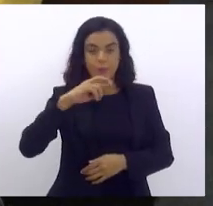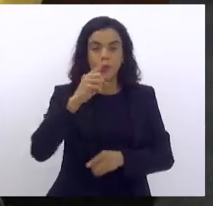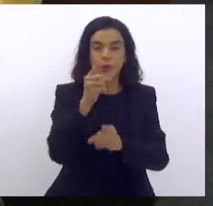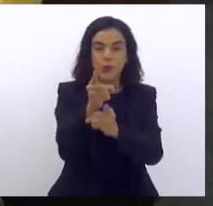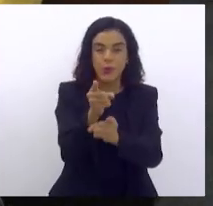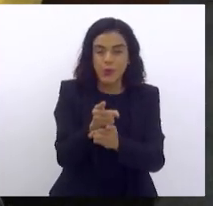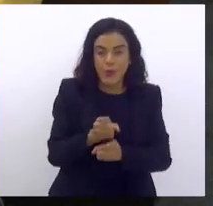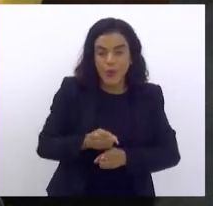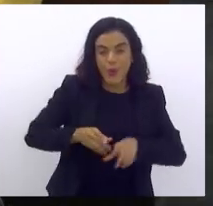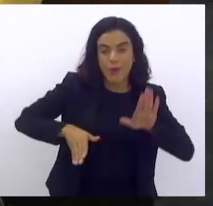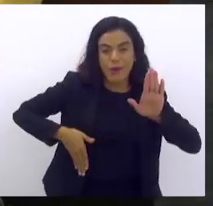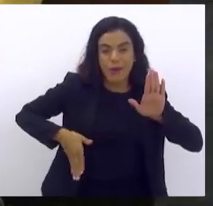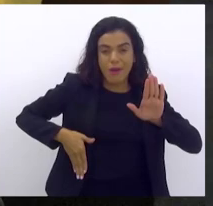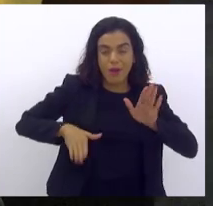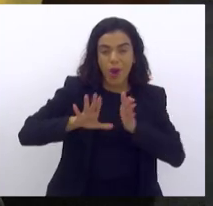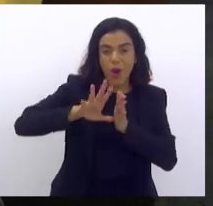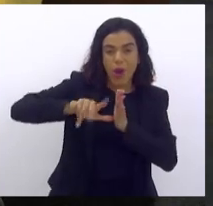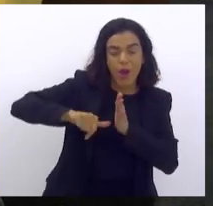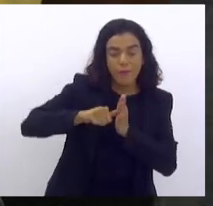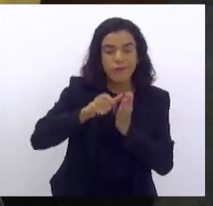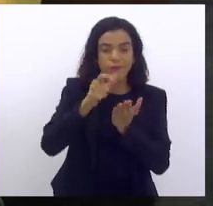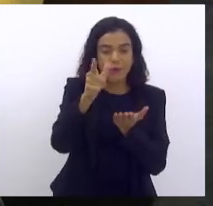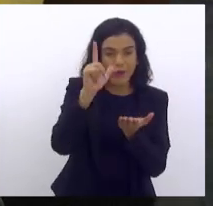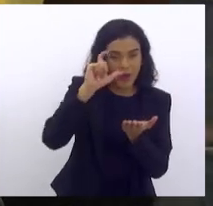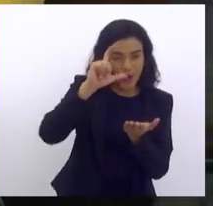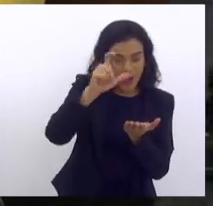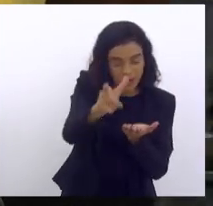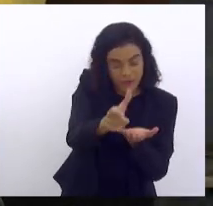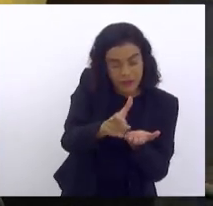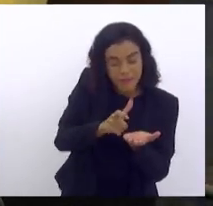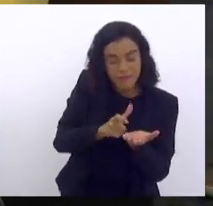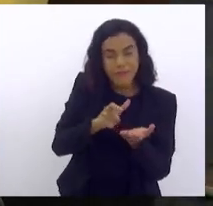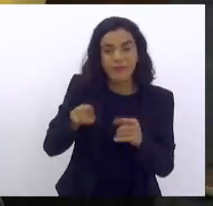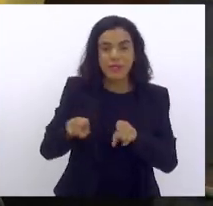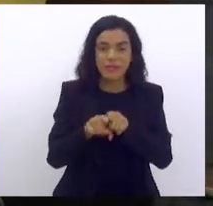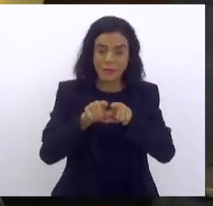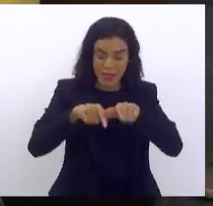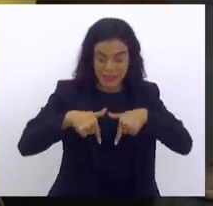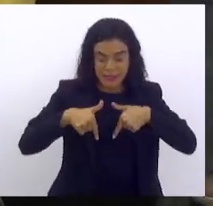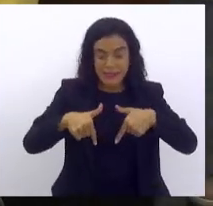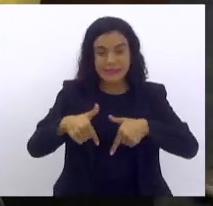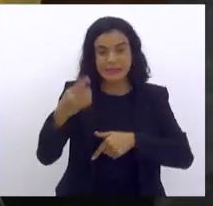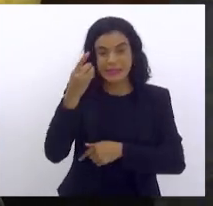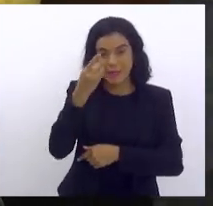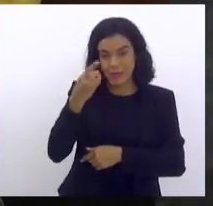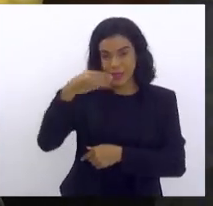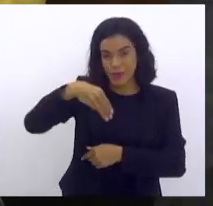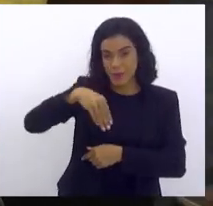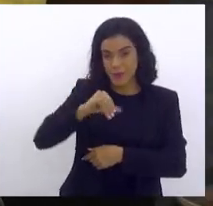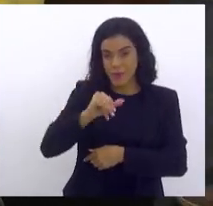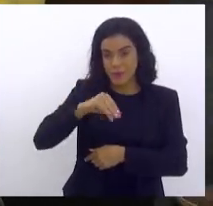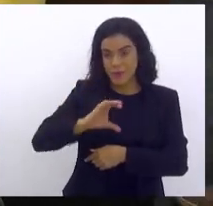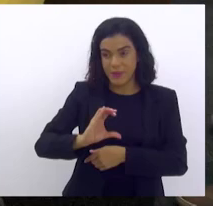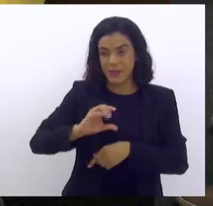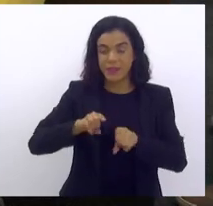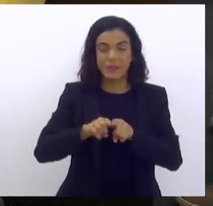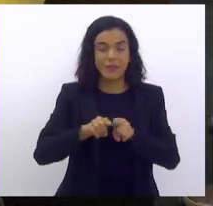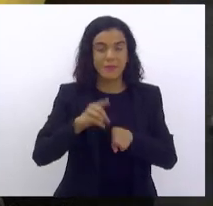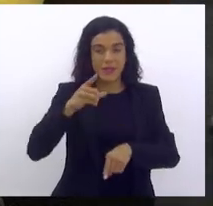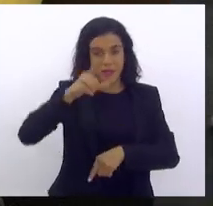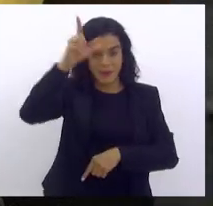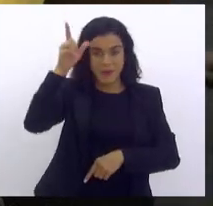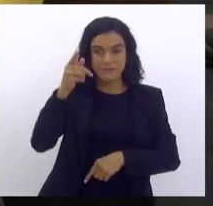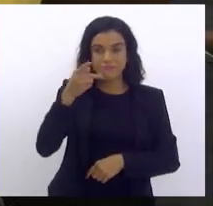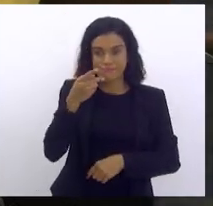que estamos realizando aqui na Assembleia Legislativa e que, portanto, a iniciativa dos deputados Carlos Mink e Luiz Paulo